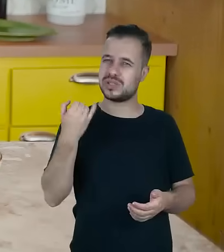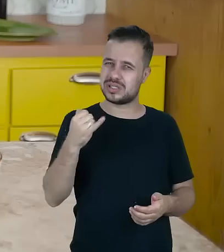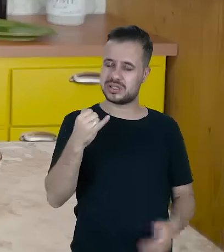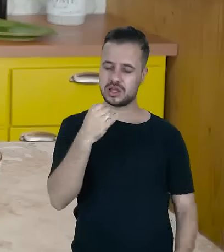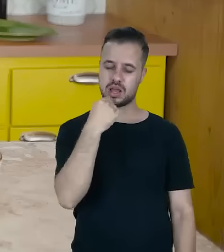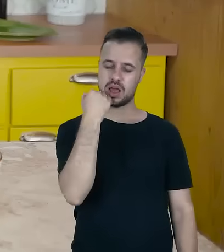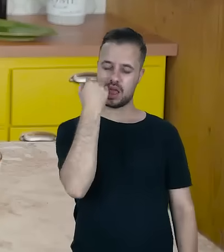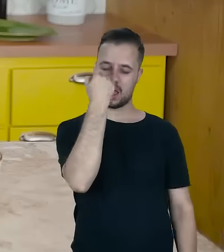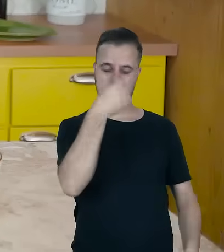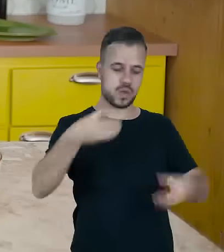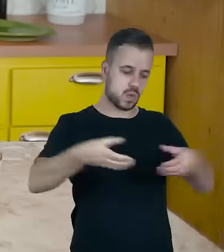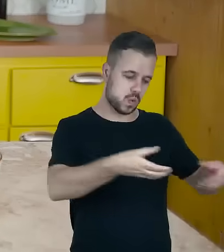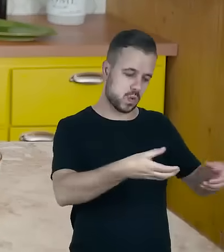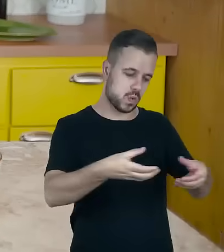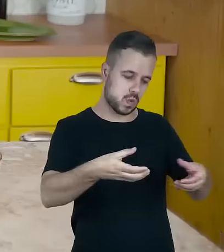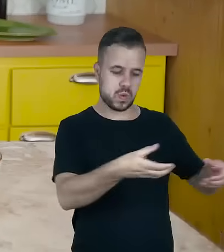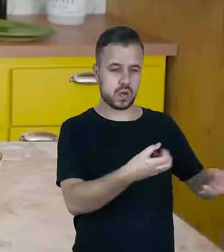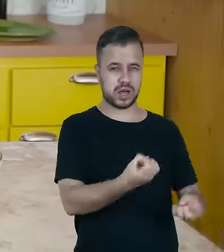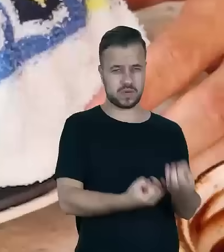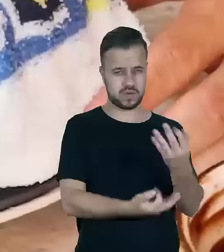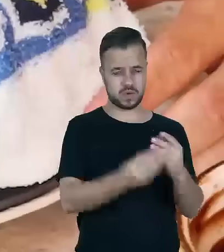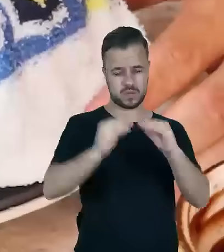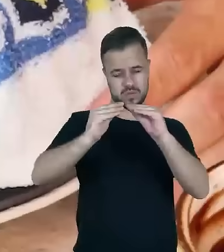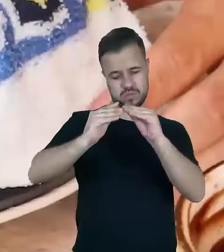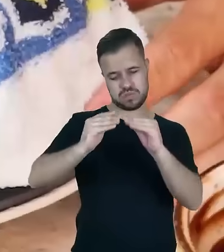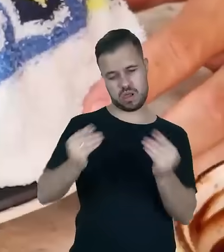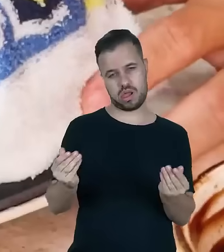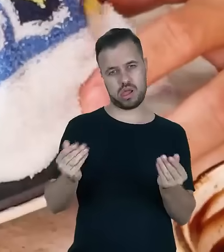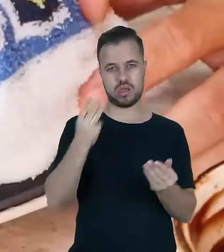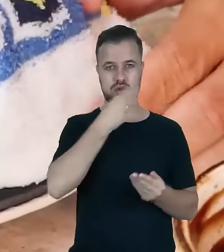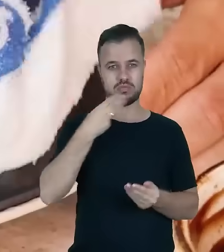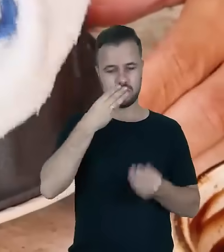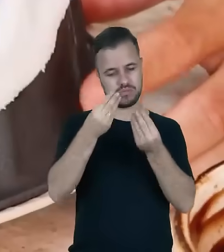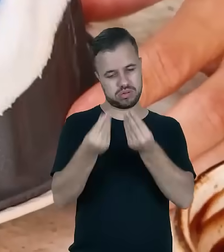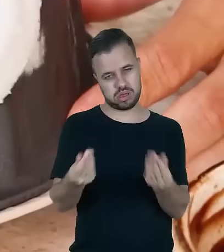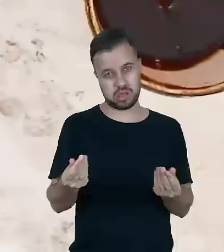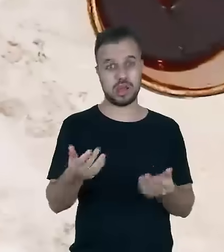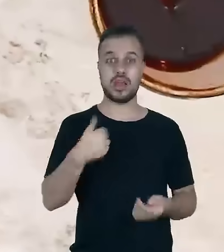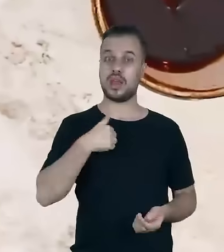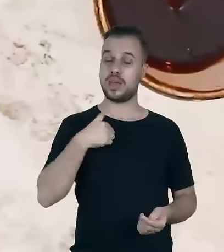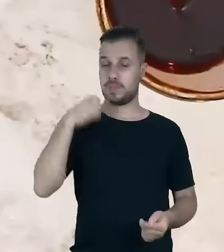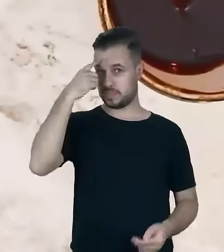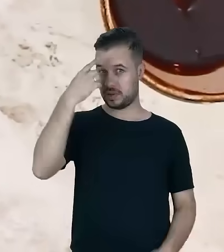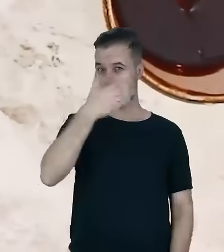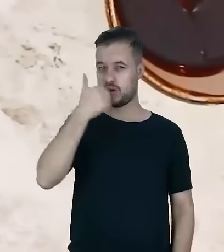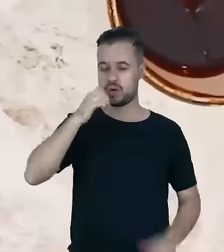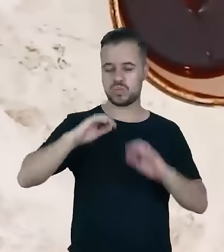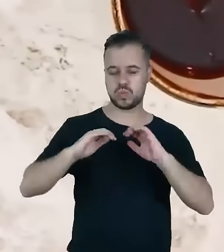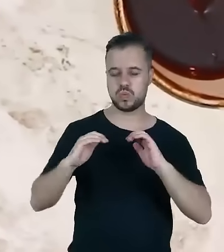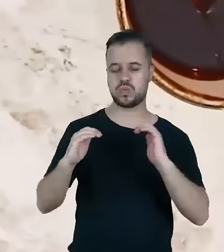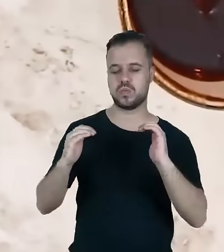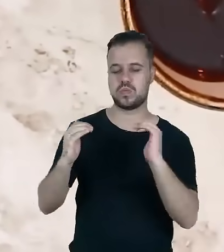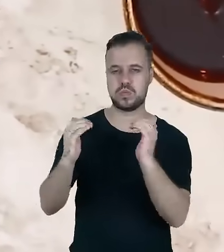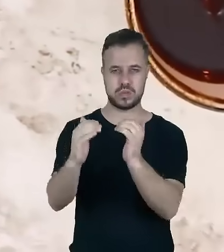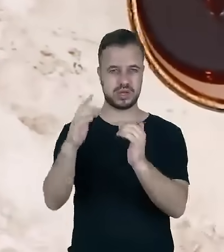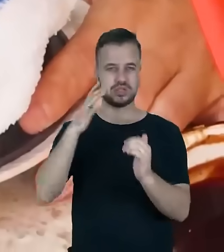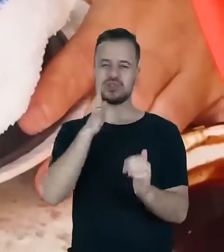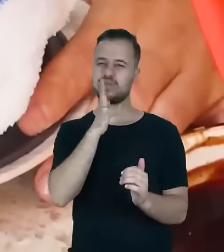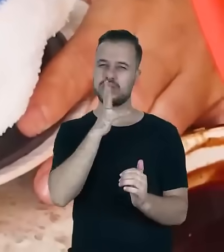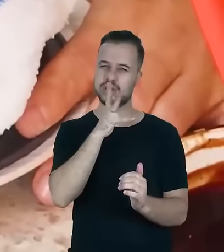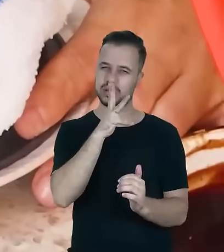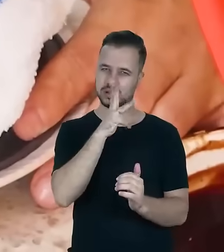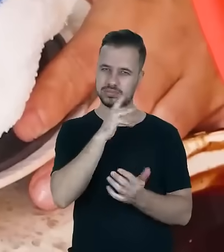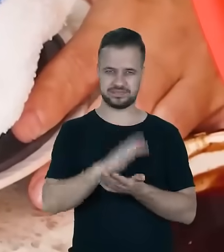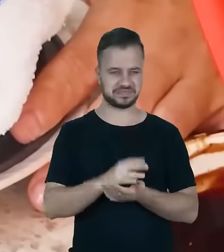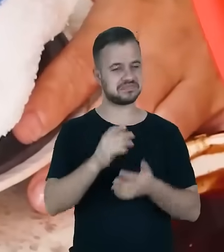você ficar muito tempo passando na boca do fogão ou no maçarico, vai descongelar o sorvetão. Eu prefiro fazer assim, com um paninho úmido com água quente,